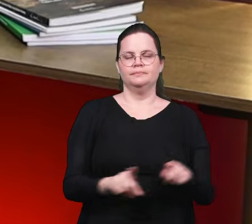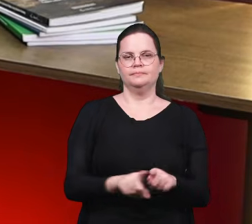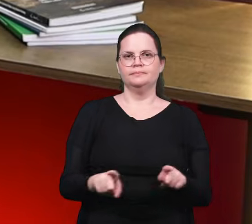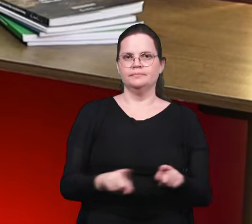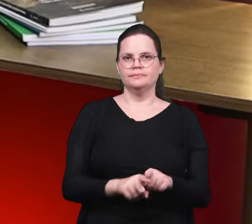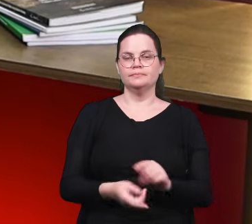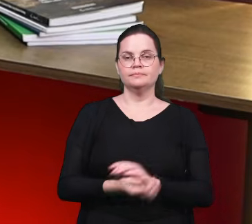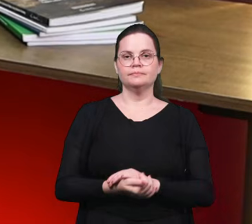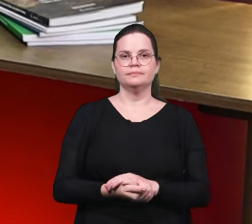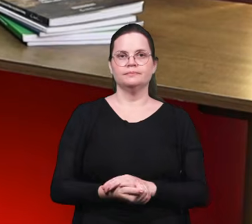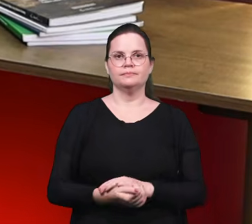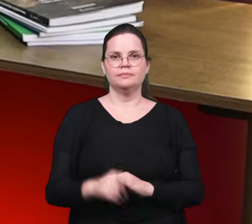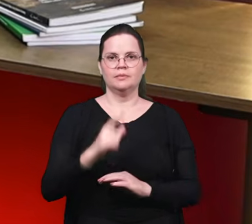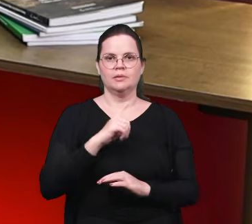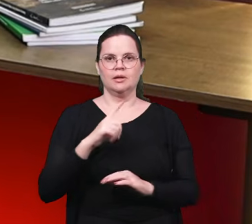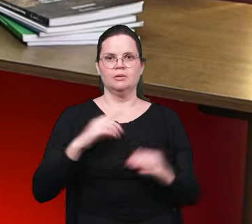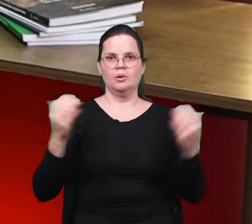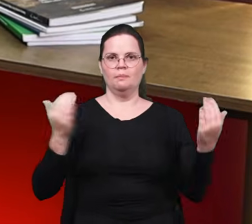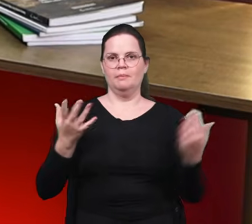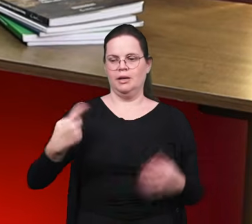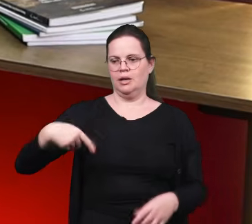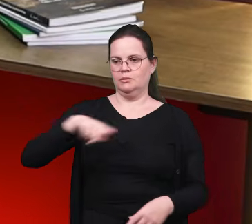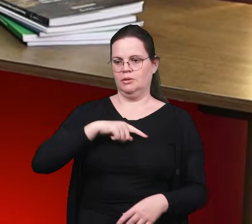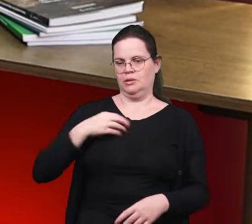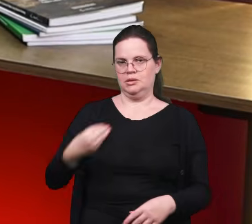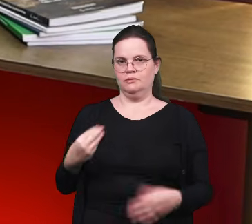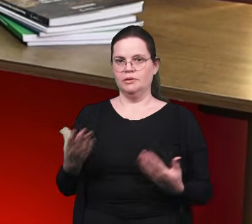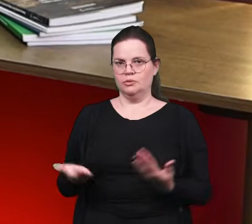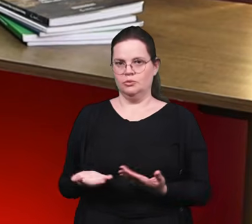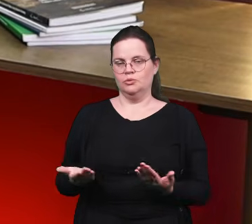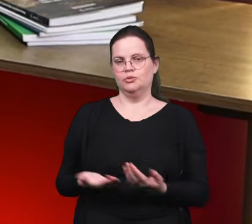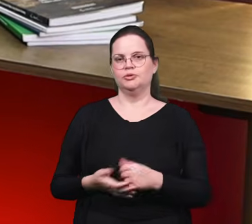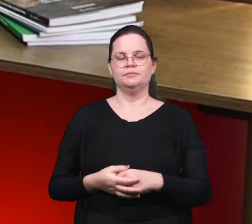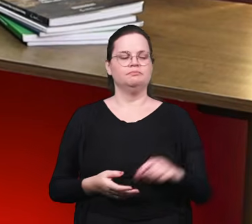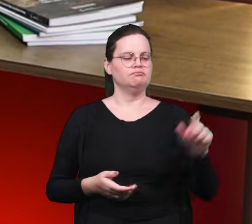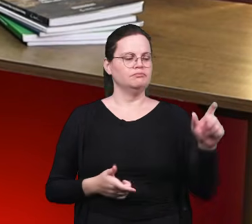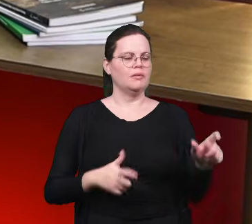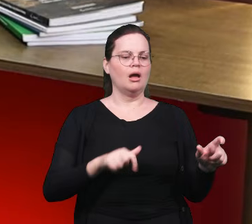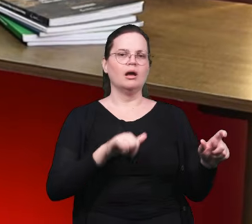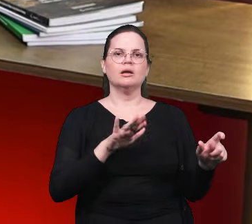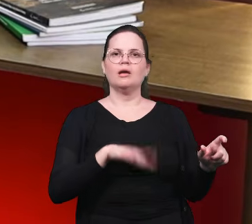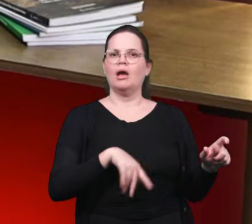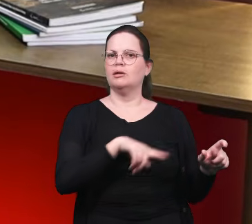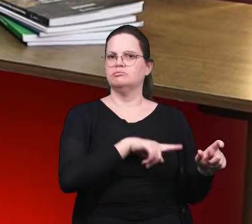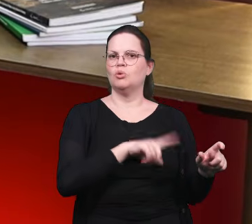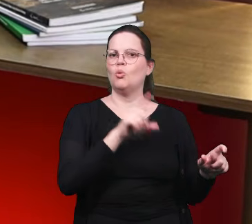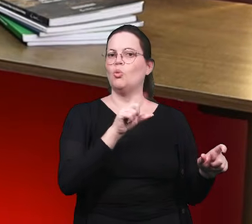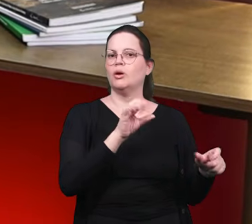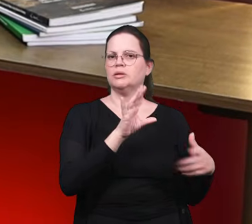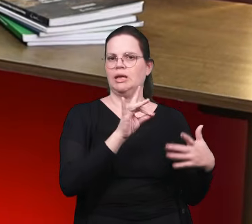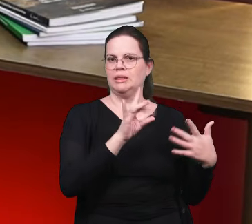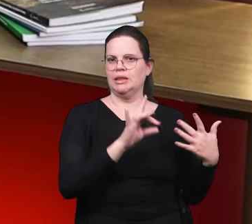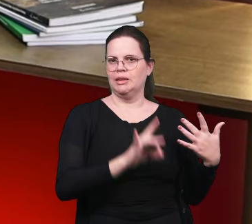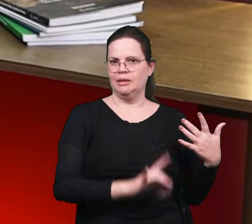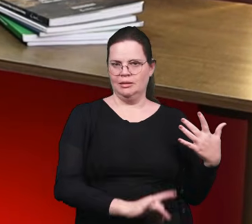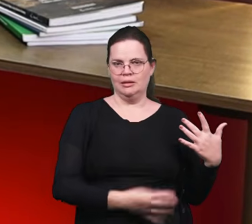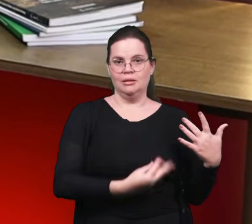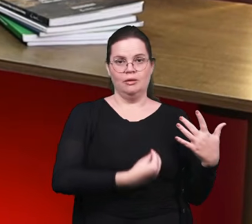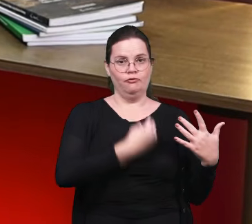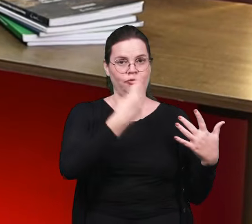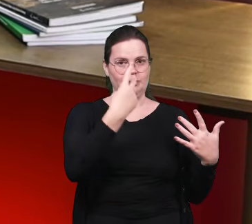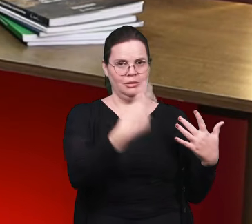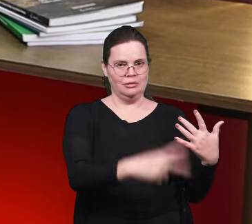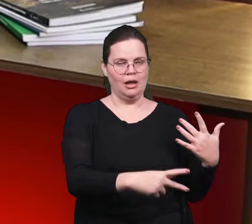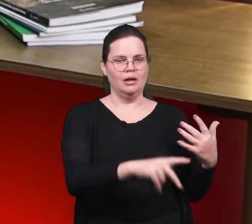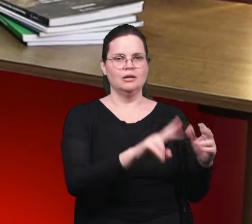esta relação com a nossa vida hoje. Quem era Mateus, né? Então, do ponto de vista